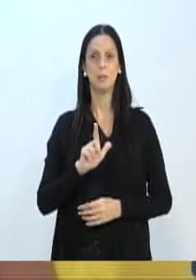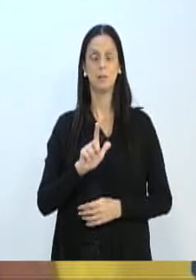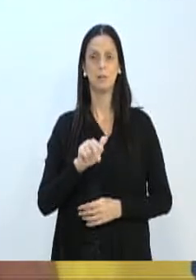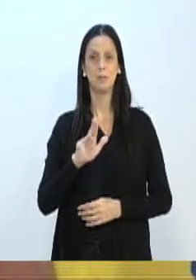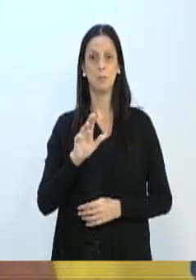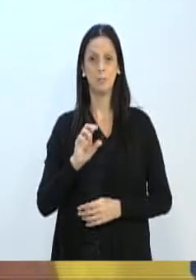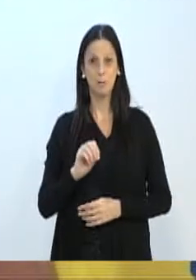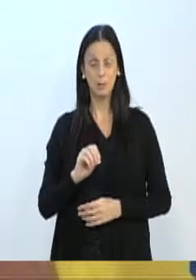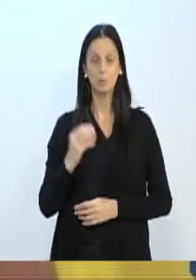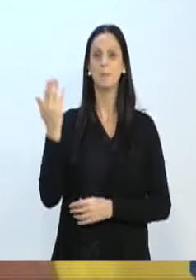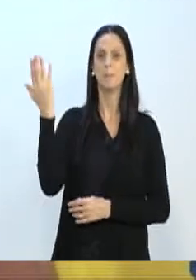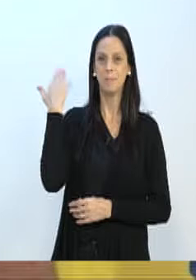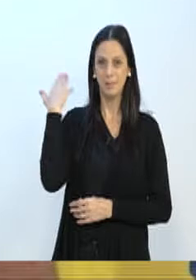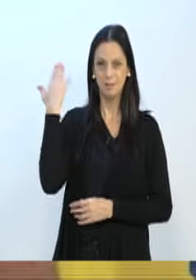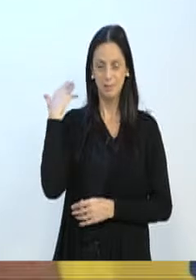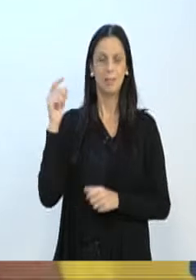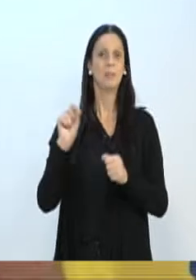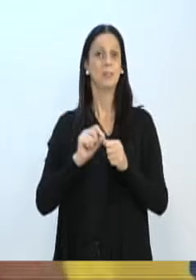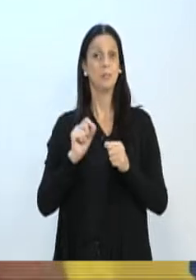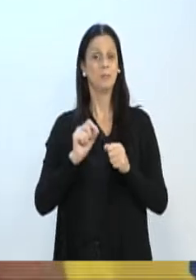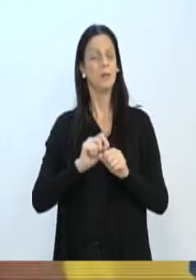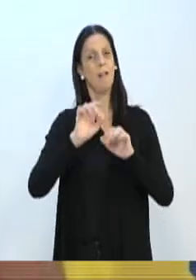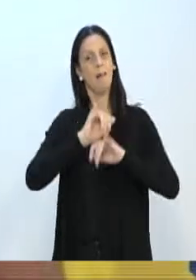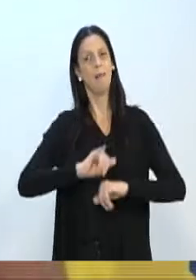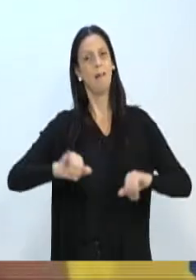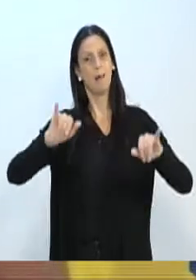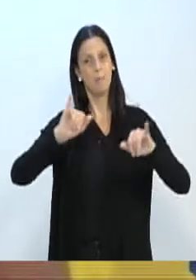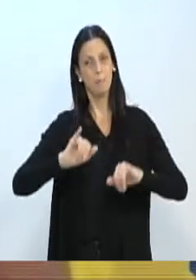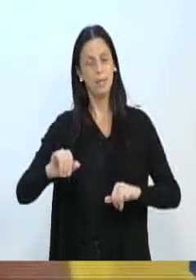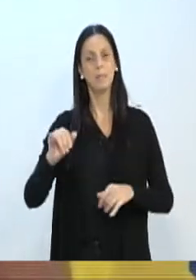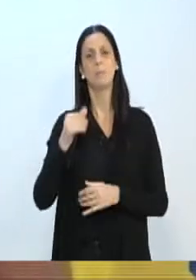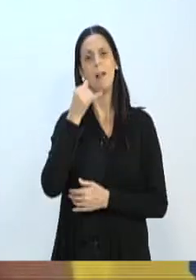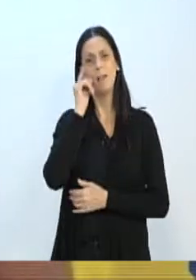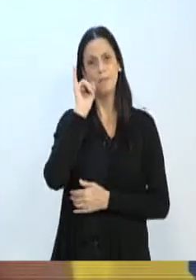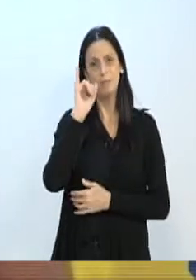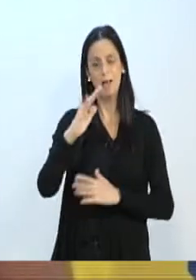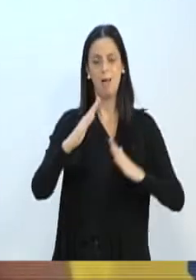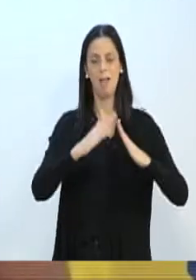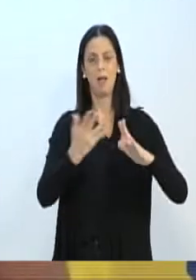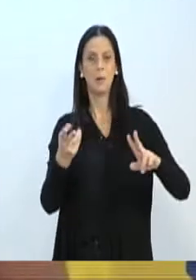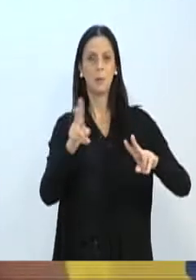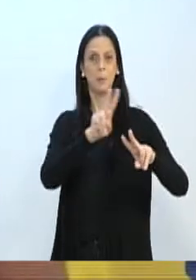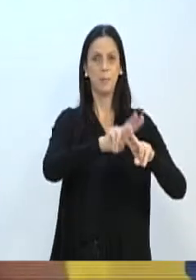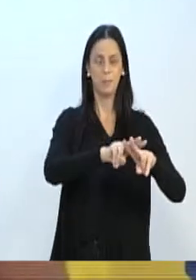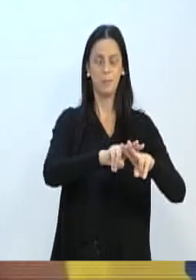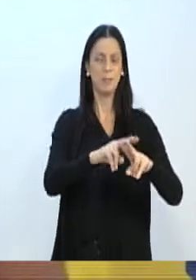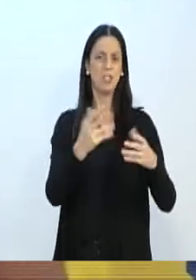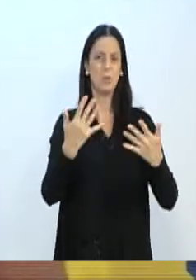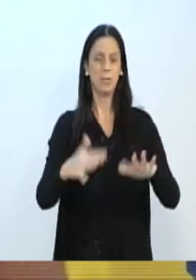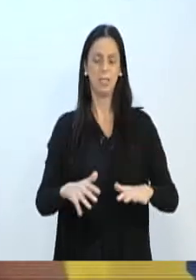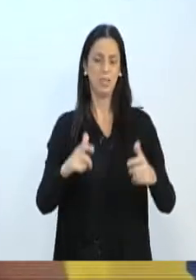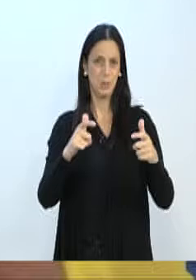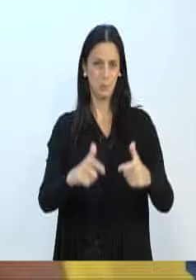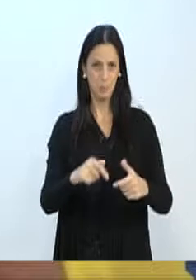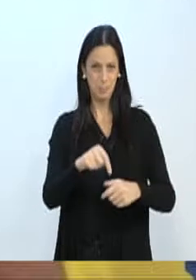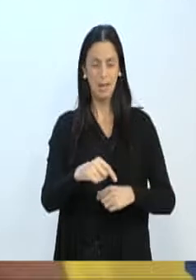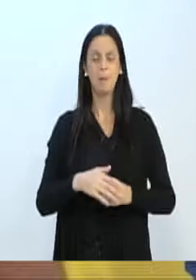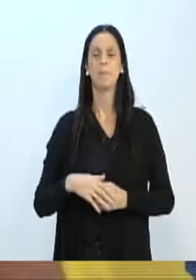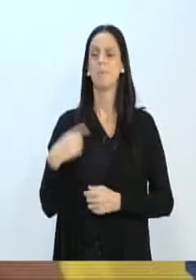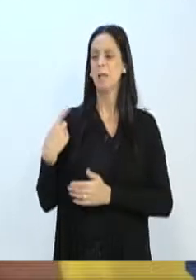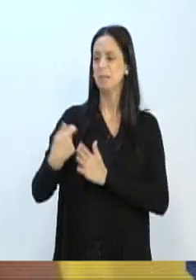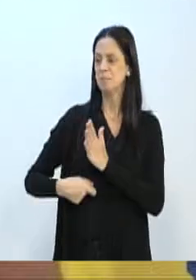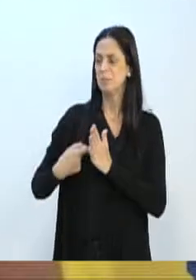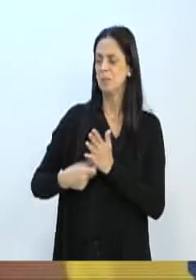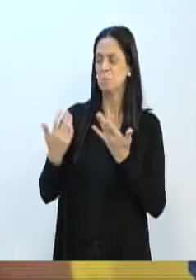naquela época que a gente fez uma grande campanha para o presídio no IPA Itapava Central, Marcos Dalloz, não sei se você lembra daquela ocasião, que não fosse para